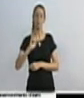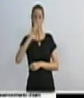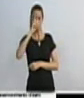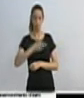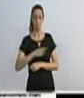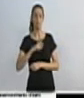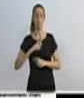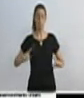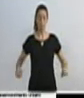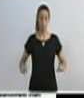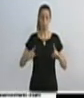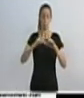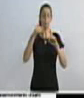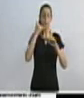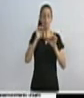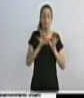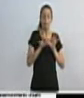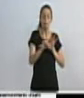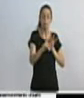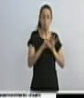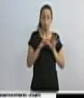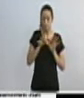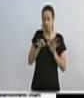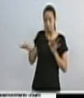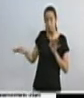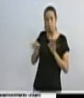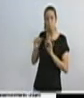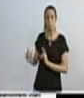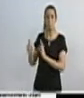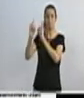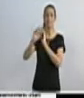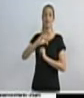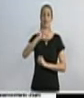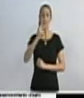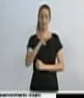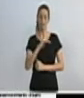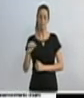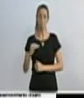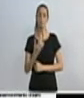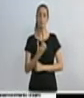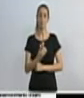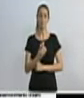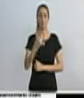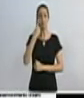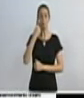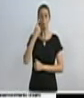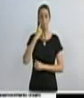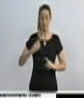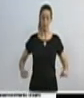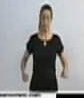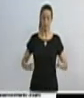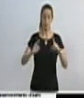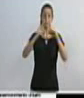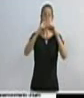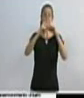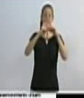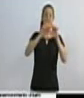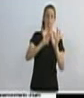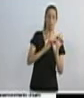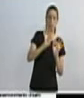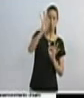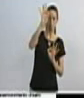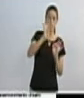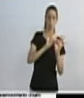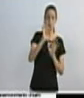recuo da torre para o mesmo recuo das edificações, que seria H/6. Então, seria a altura da torre dividido por 6. Um exemplo,